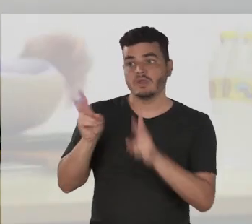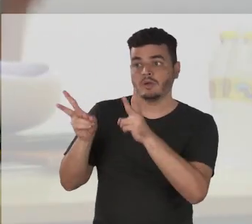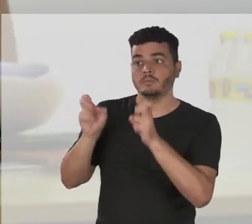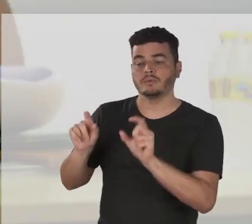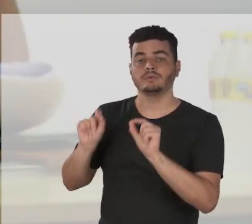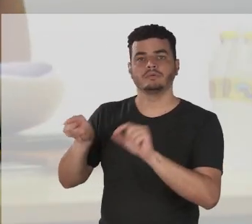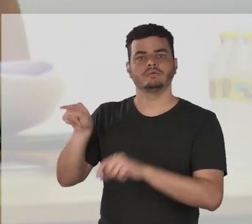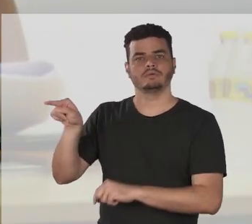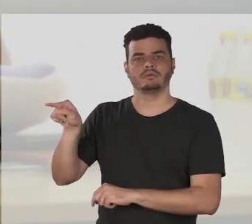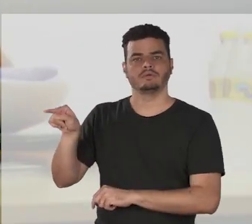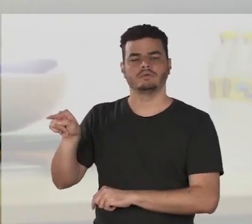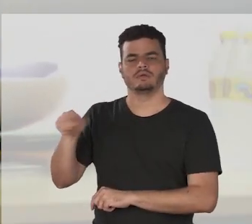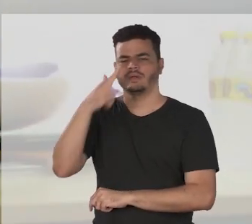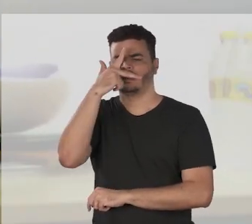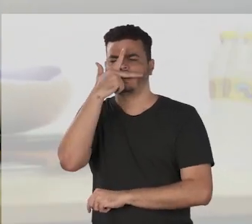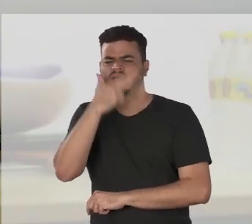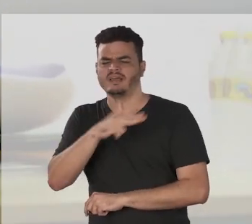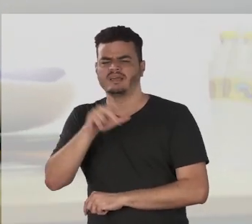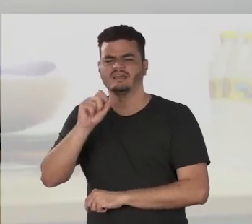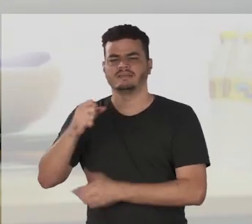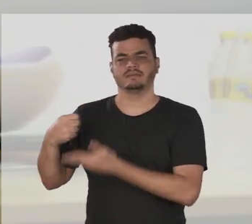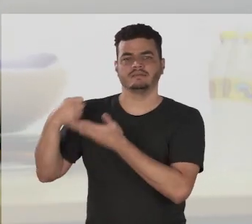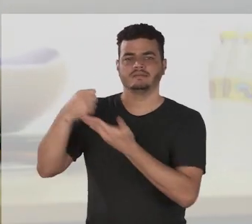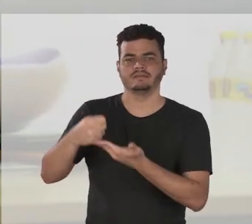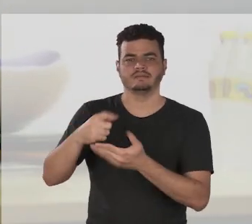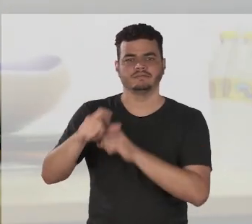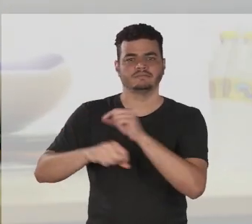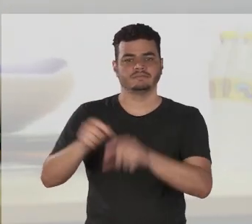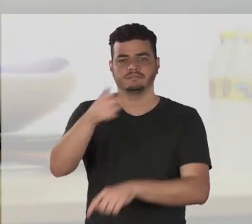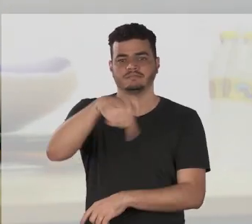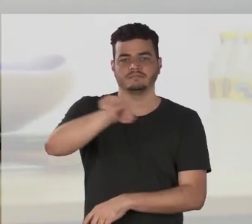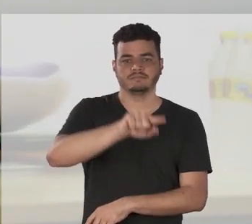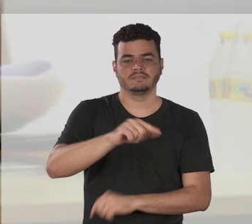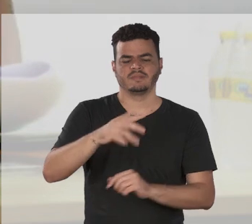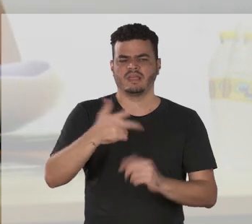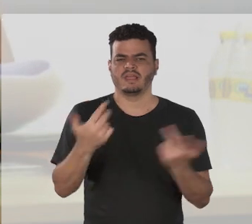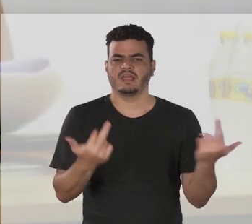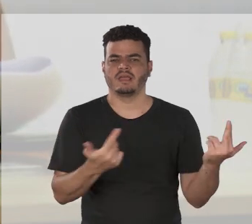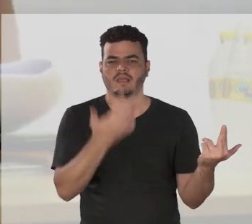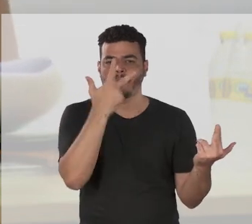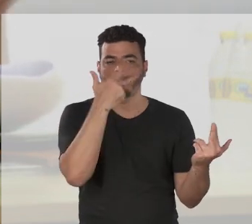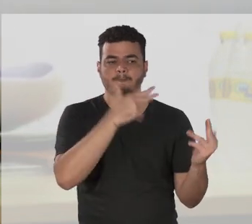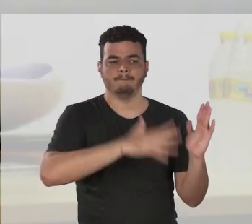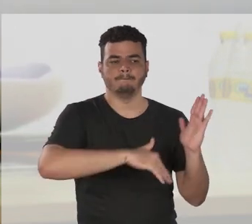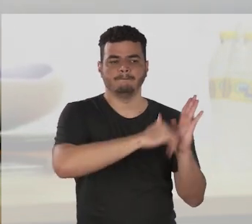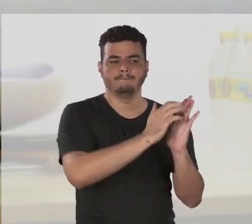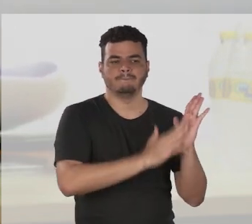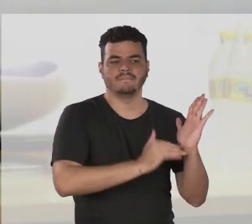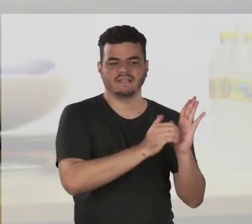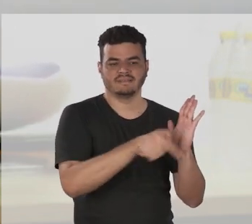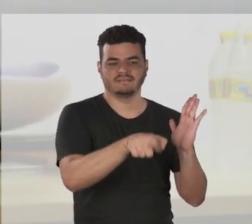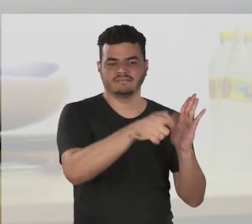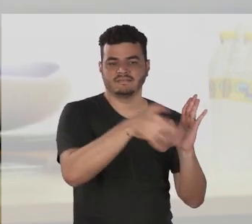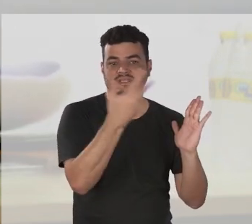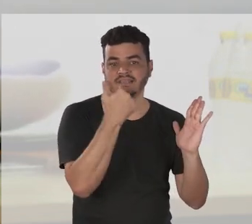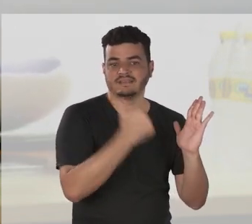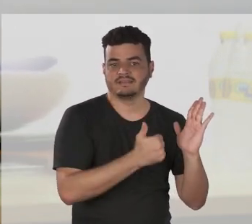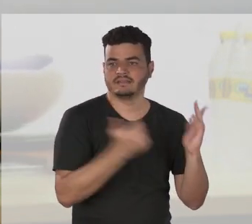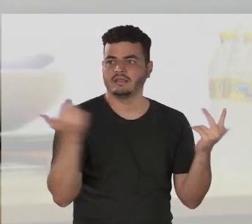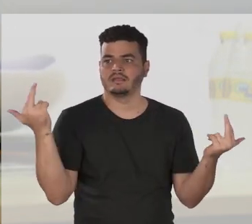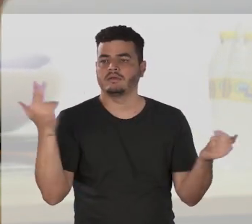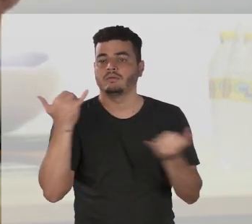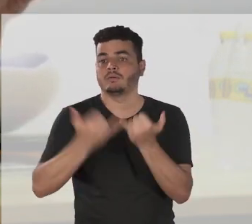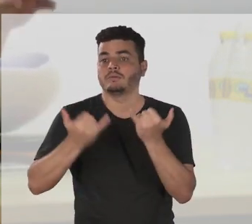ver tão claramente. Então, reparem que isso é como um efeito, né, igual as crianças fazem quando pintam, no estilo muito clássico